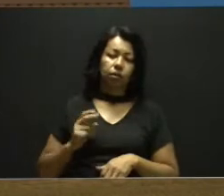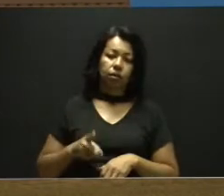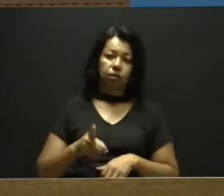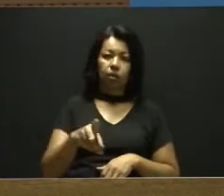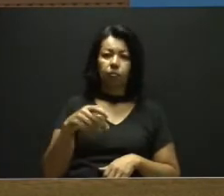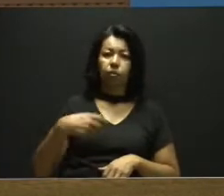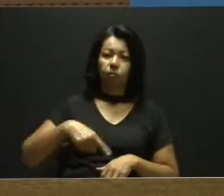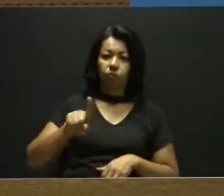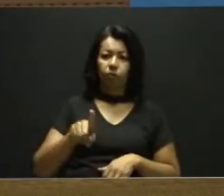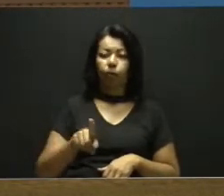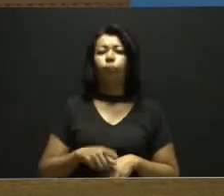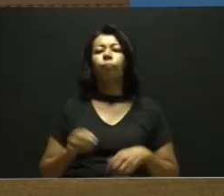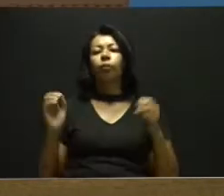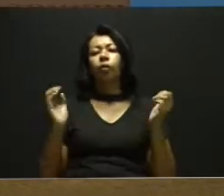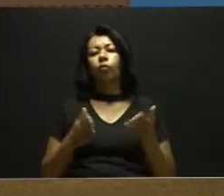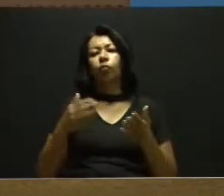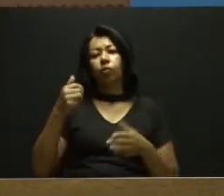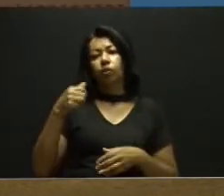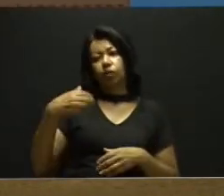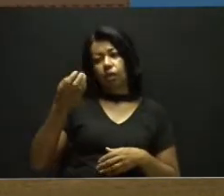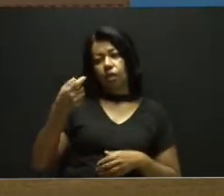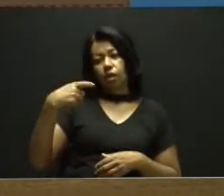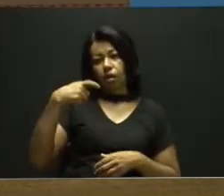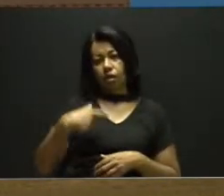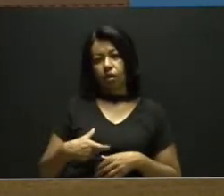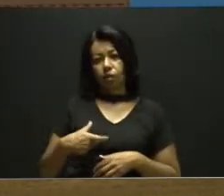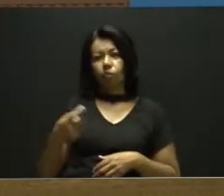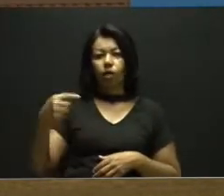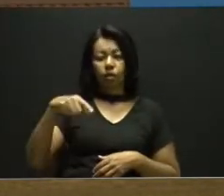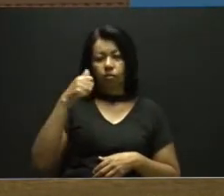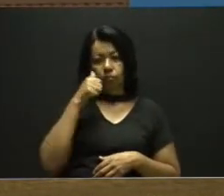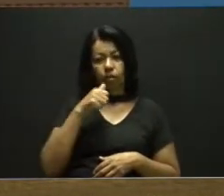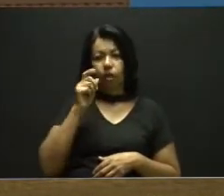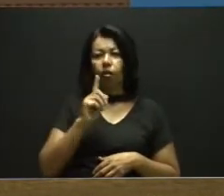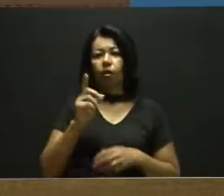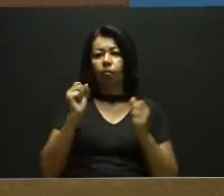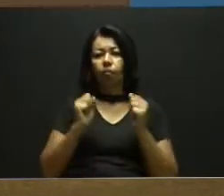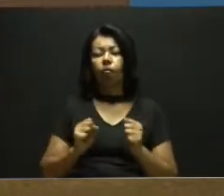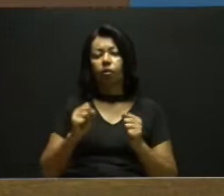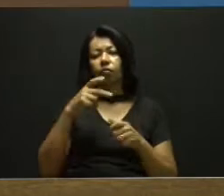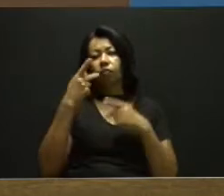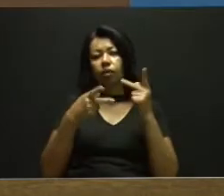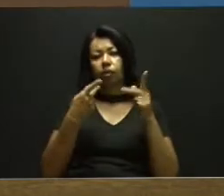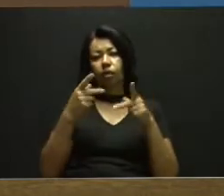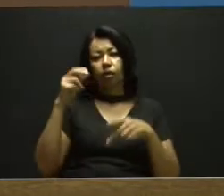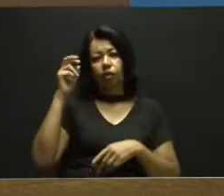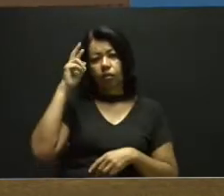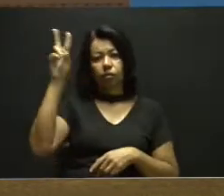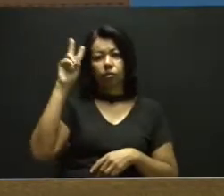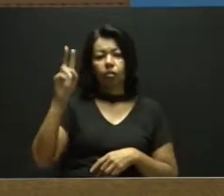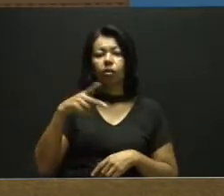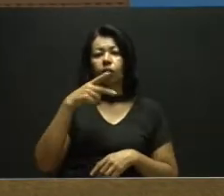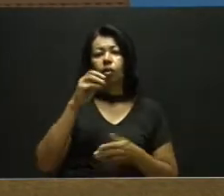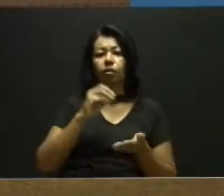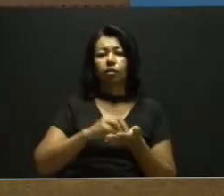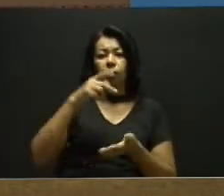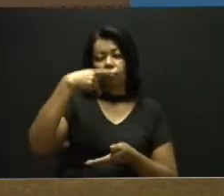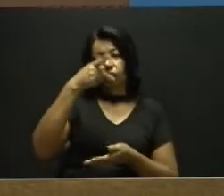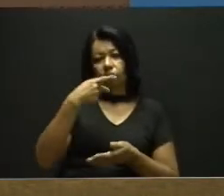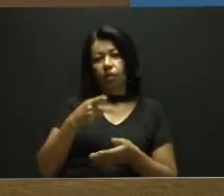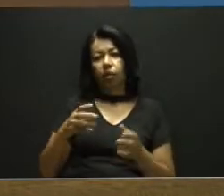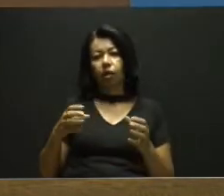hoje essa mulher aqui não pode contar a história sem citar a linha de frente que se tornou